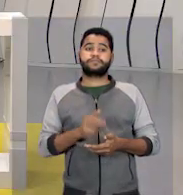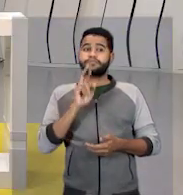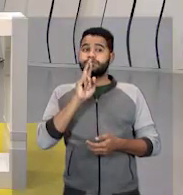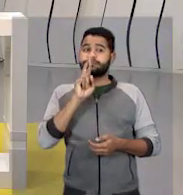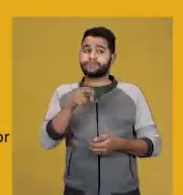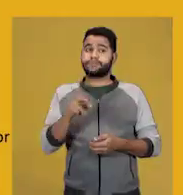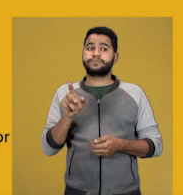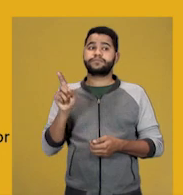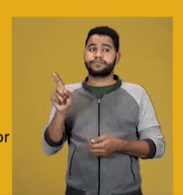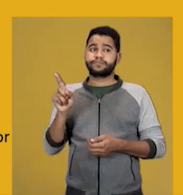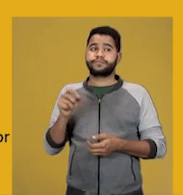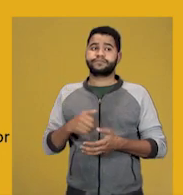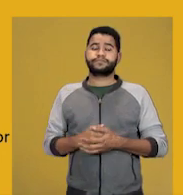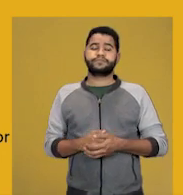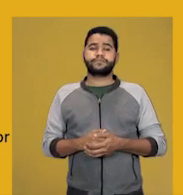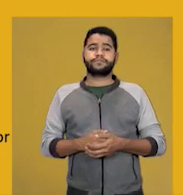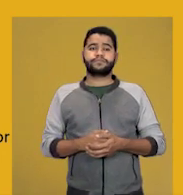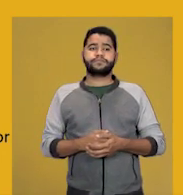então, vamos lá.